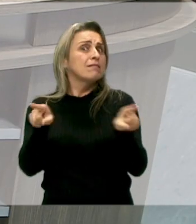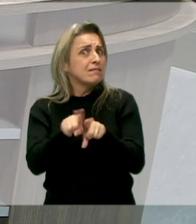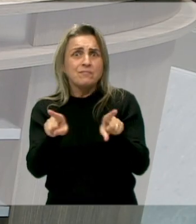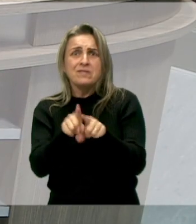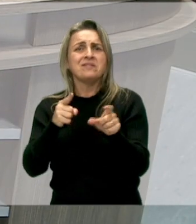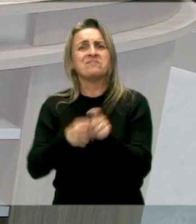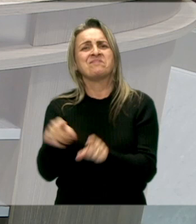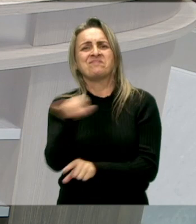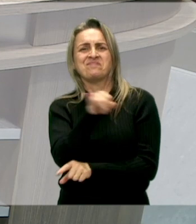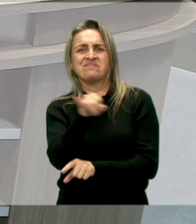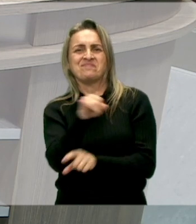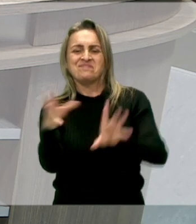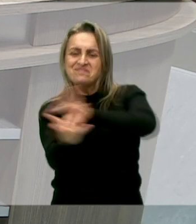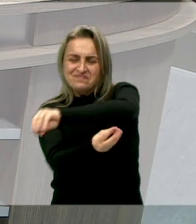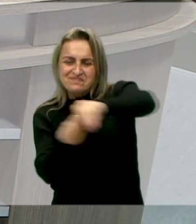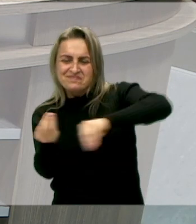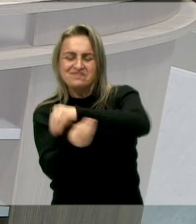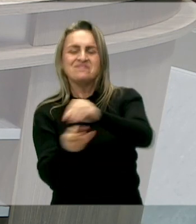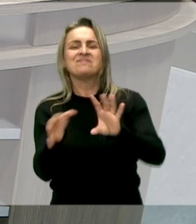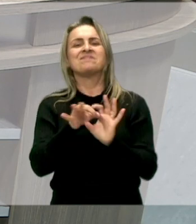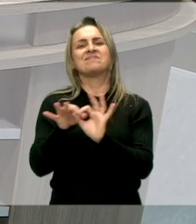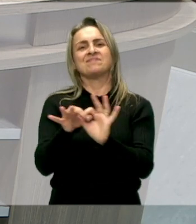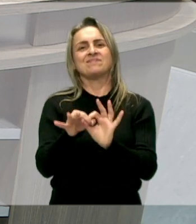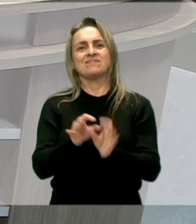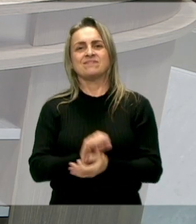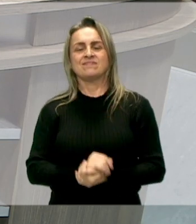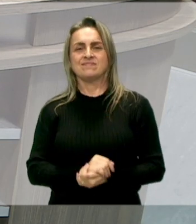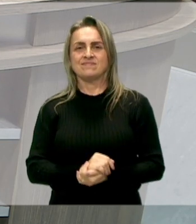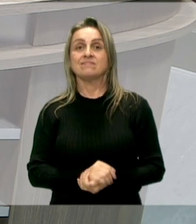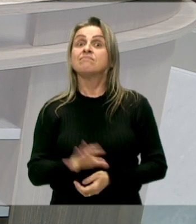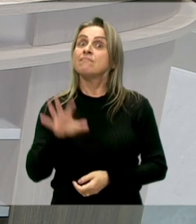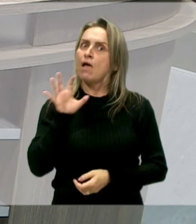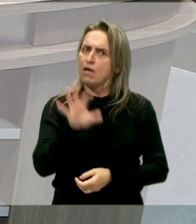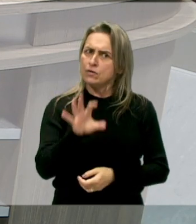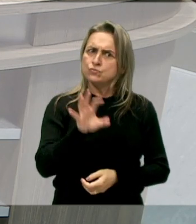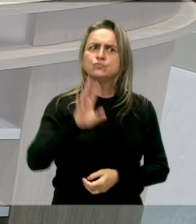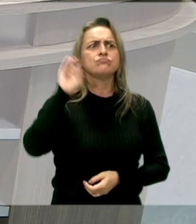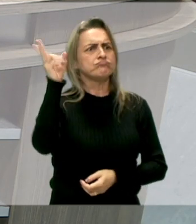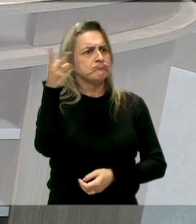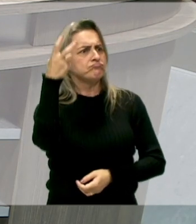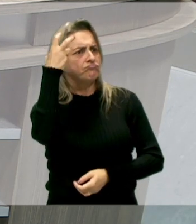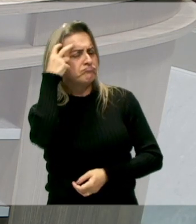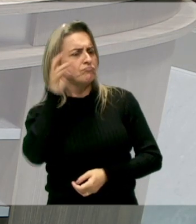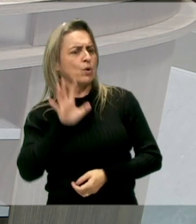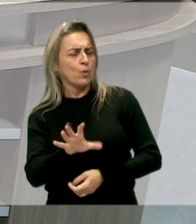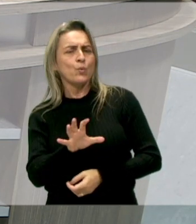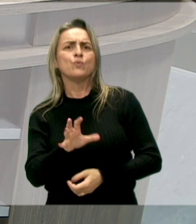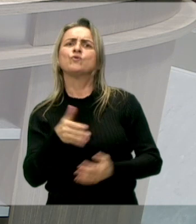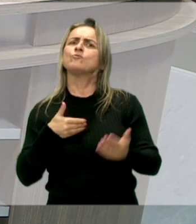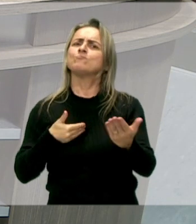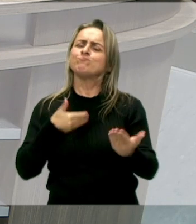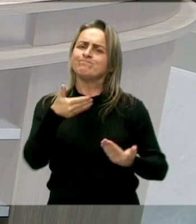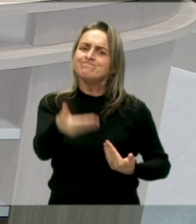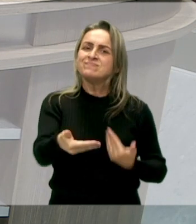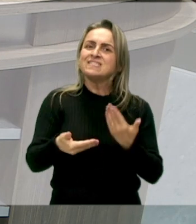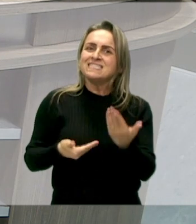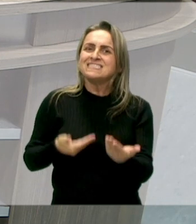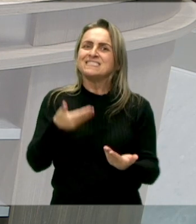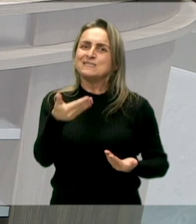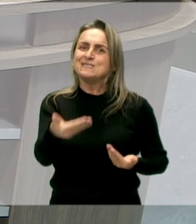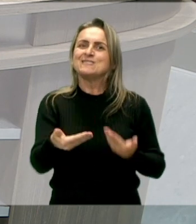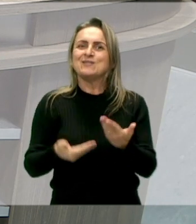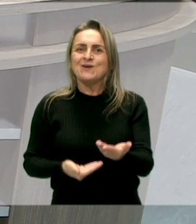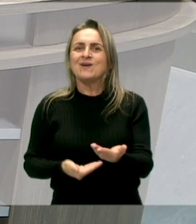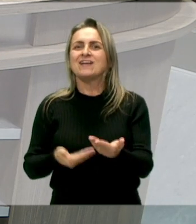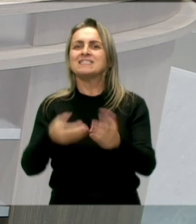Mas é um campo muito fecundo, porque isso é cultura, né? São exatamente essas trocas que caracterizam, né, o crescimento